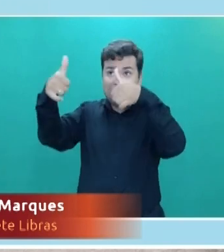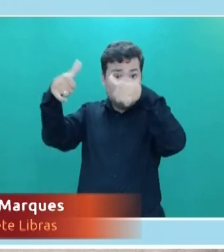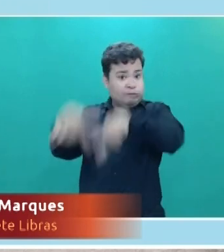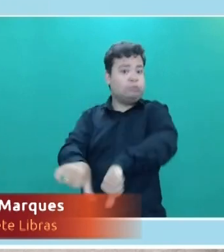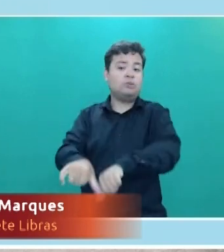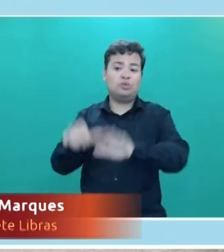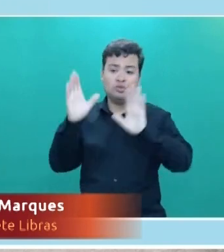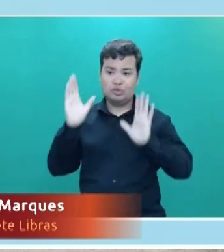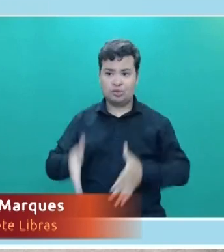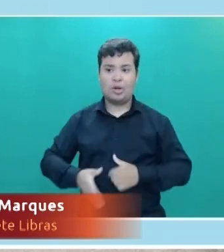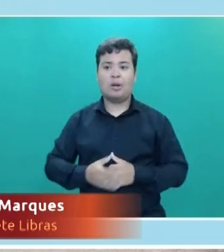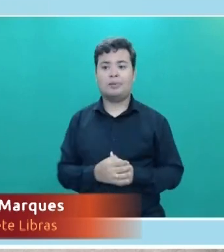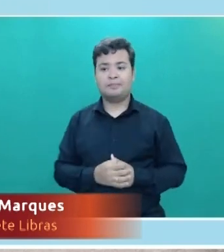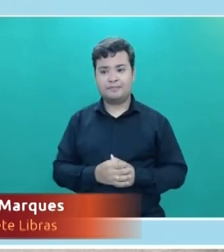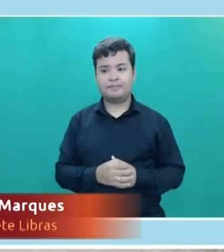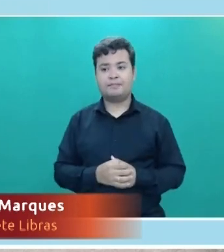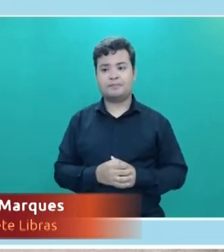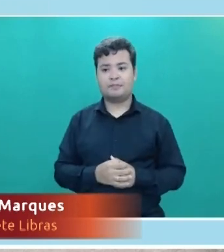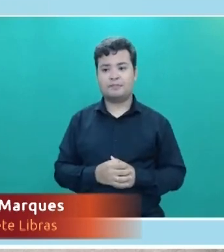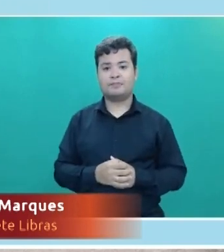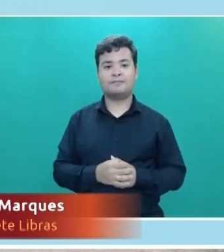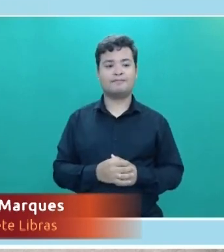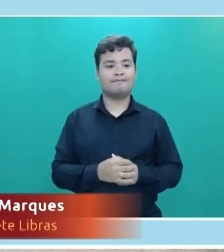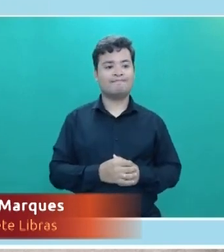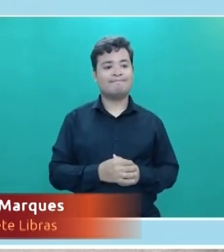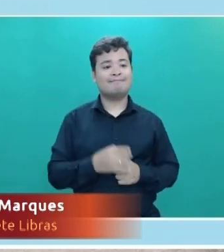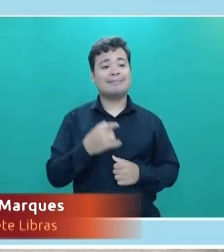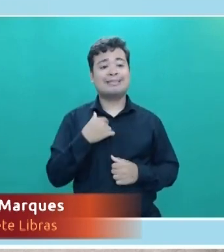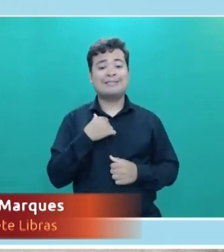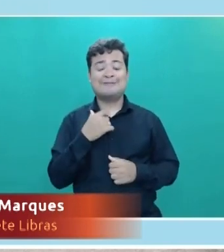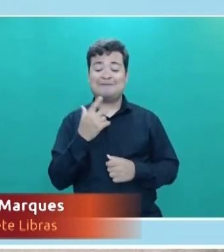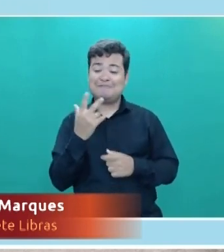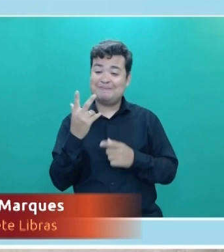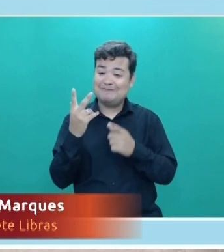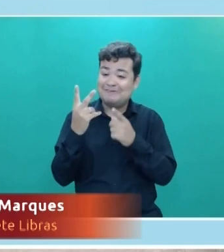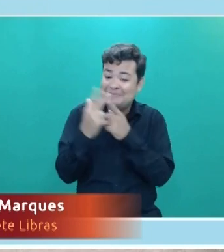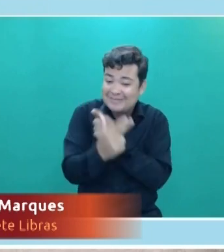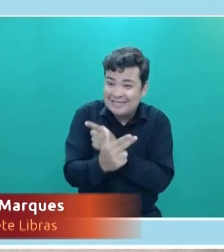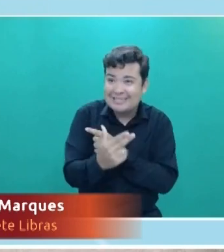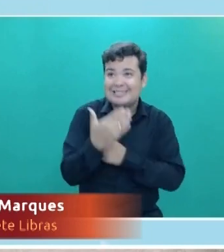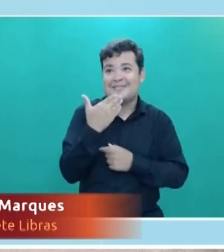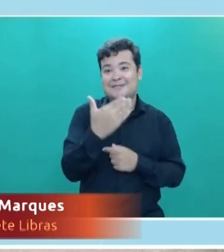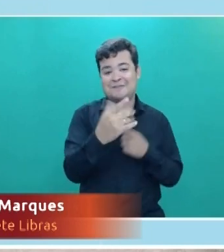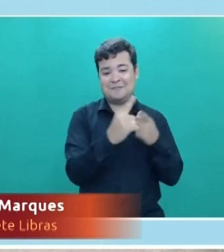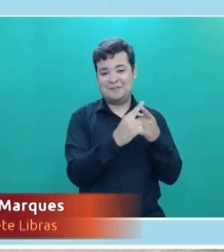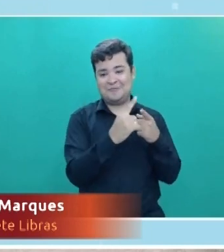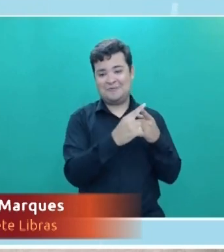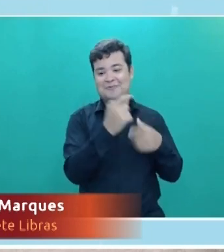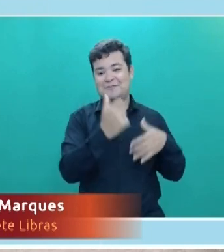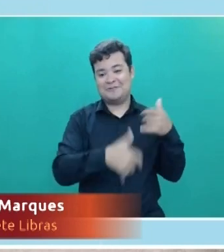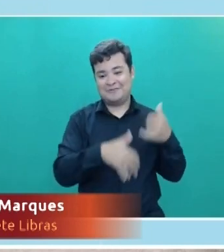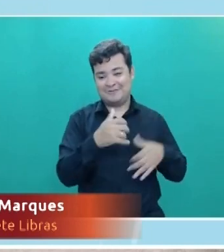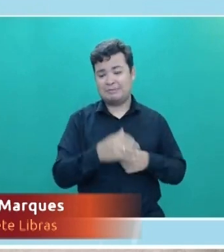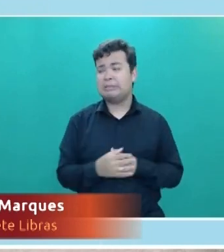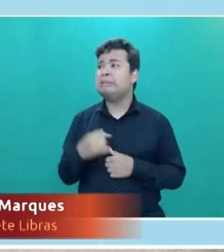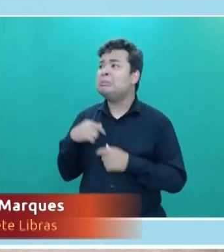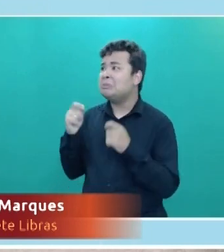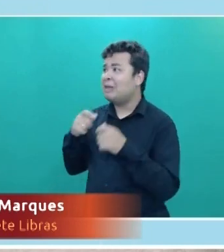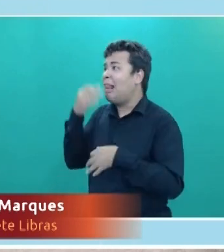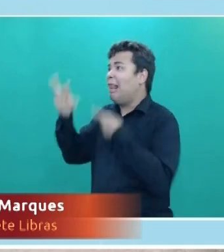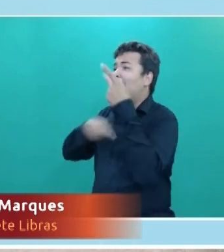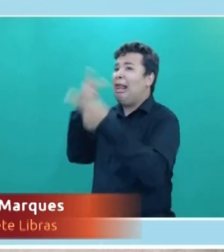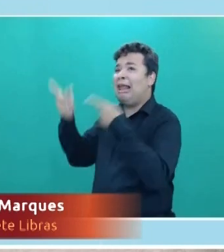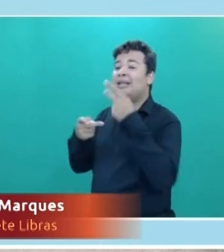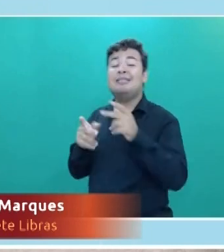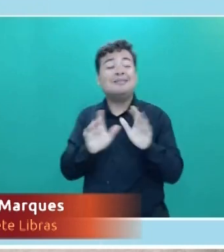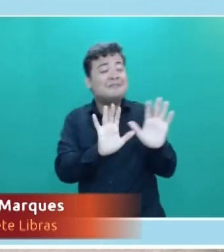certo. porque... Vou interrompê-la para a gente voltar para o Matheus também. Não, Sei que a eu gente falo poderia... demais. Não, não é isso.